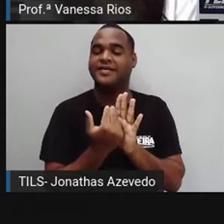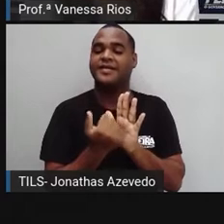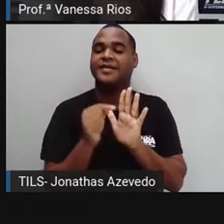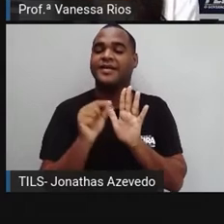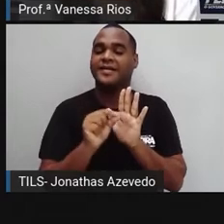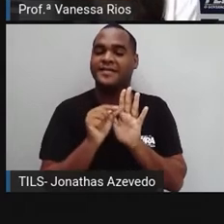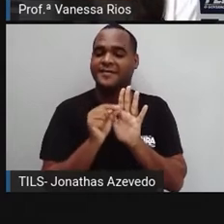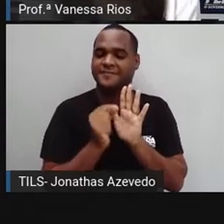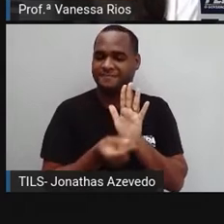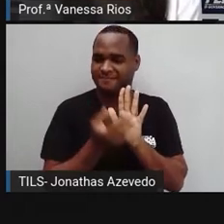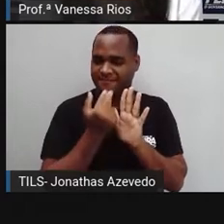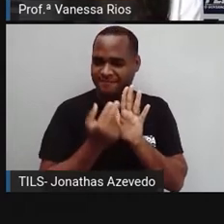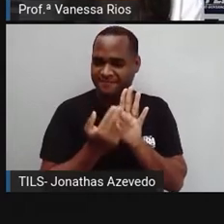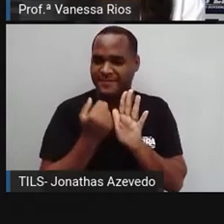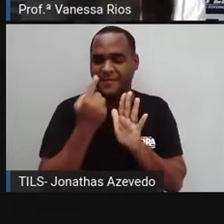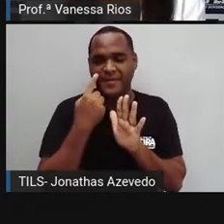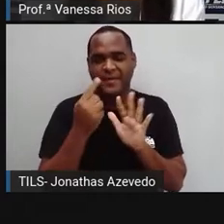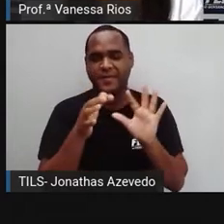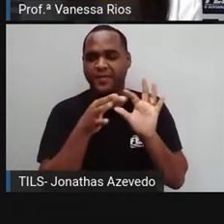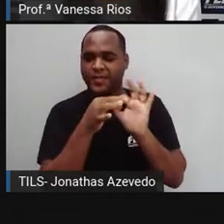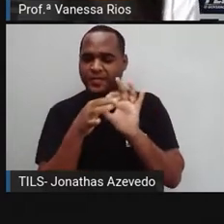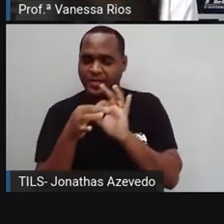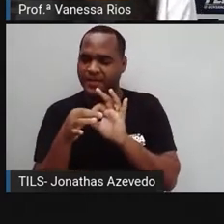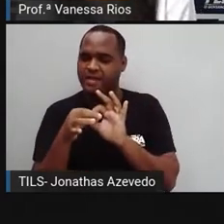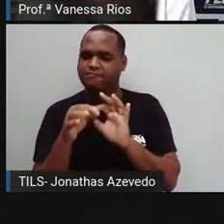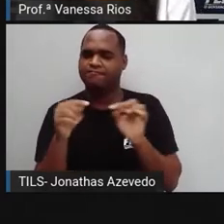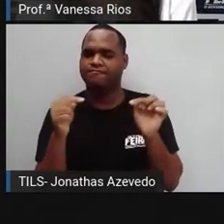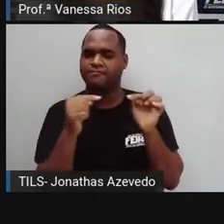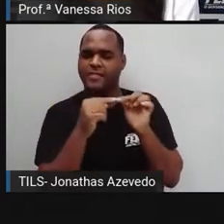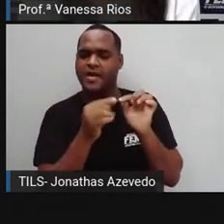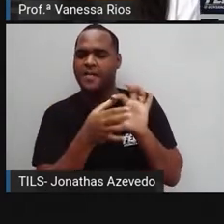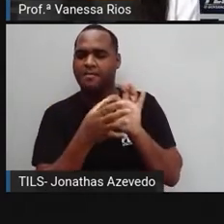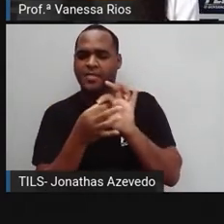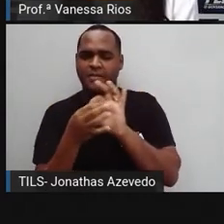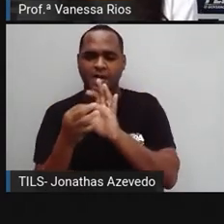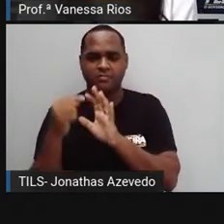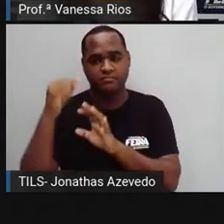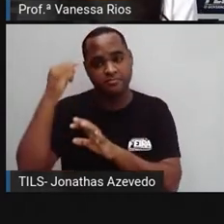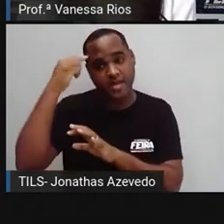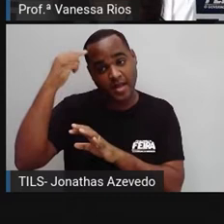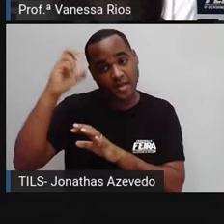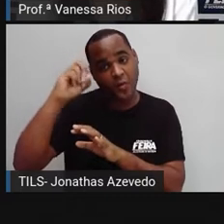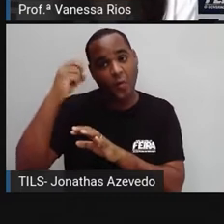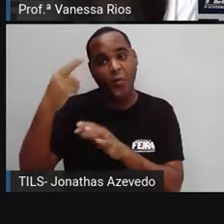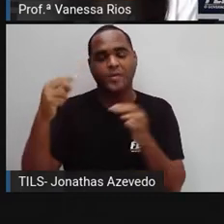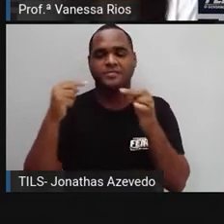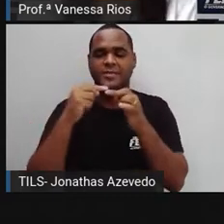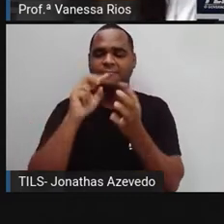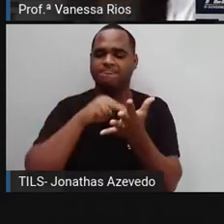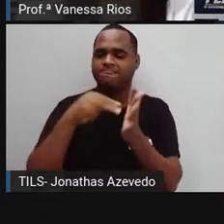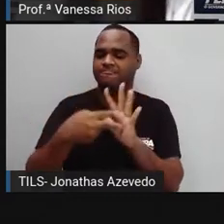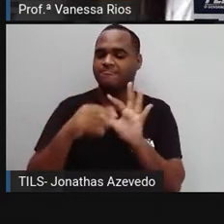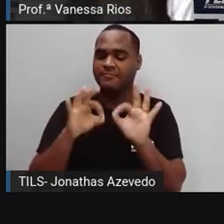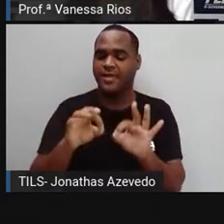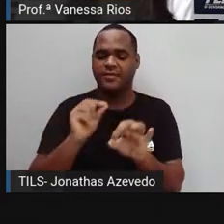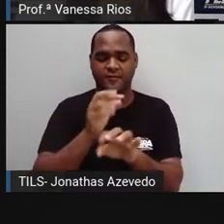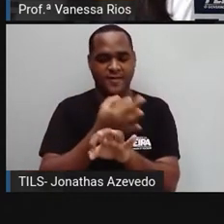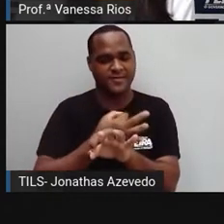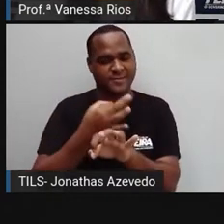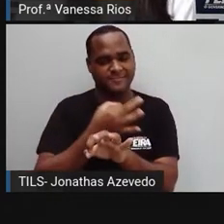essa imagem é tão associada, é tão ligada ao pensamento ou à definição de